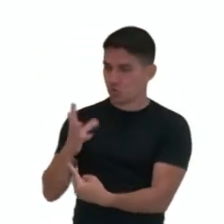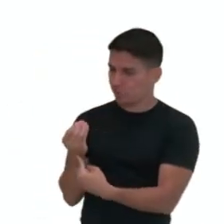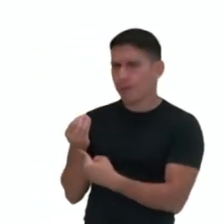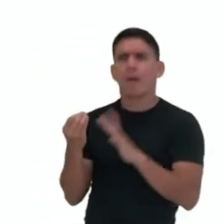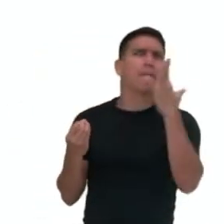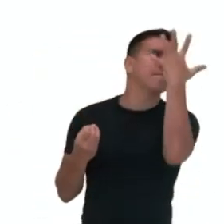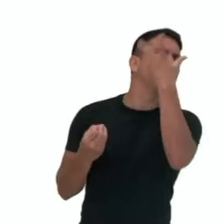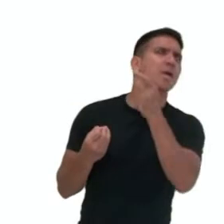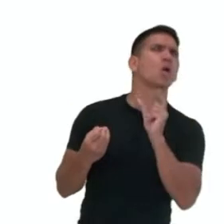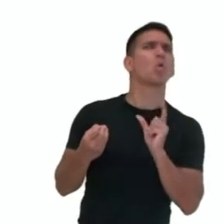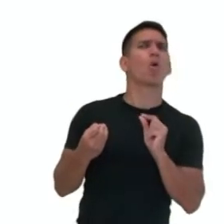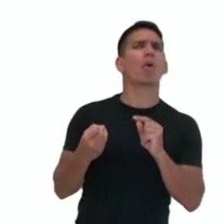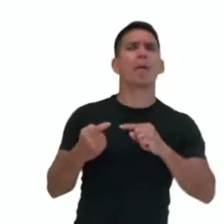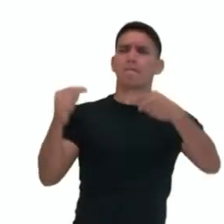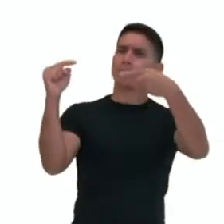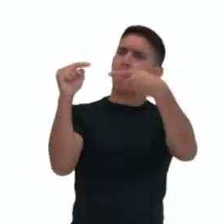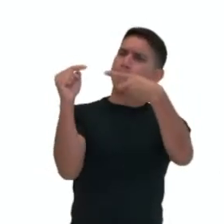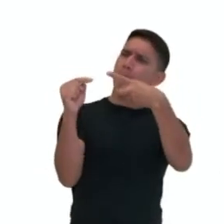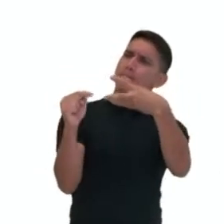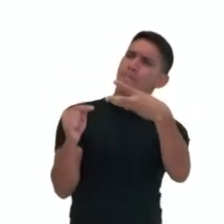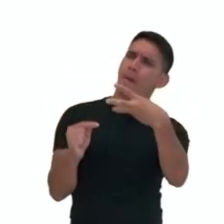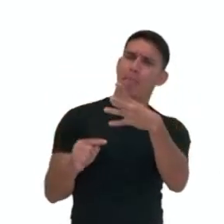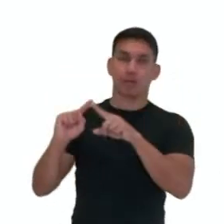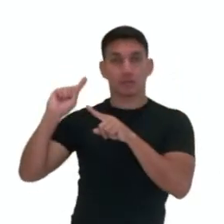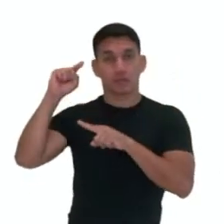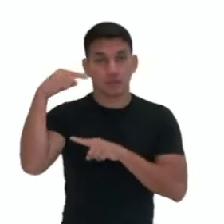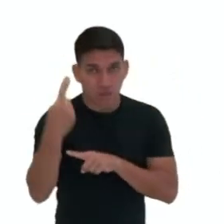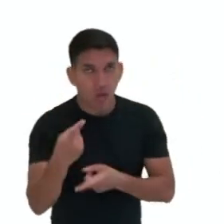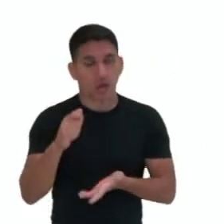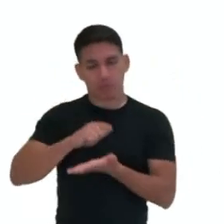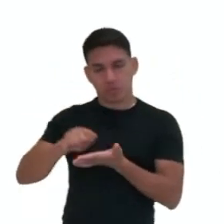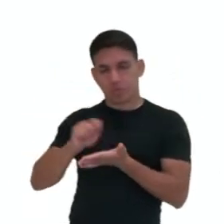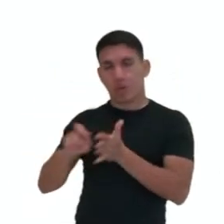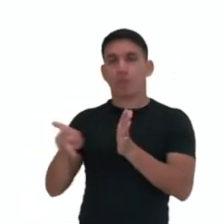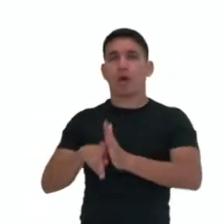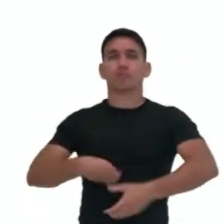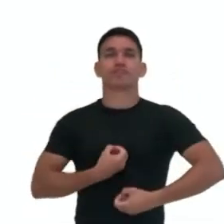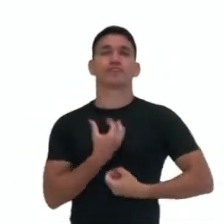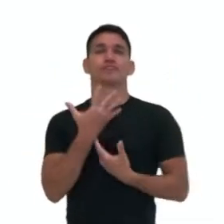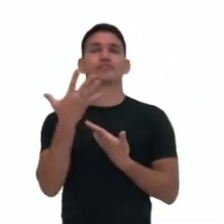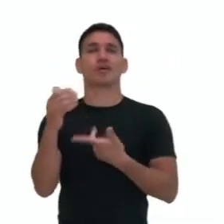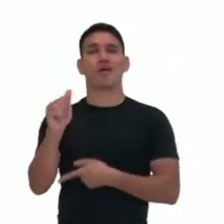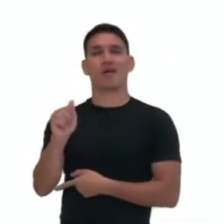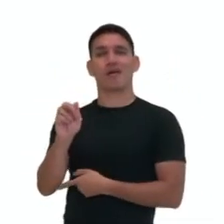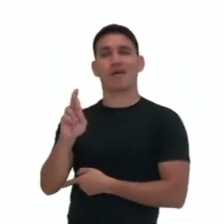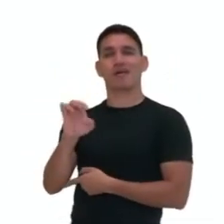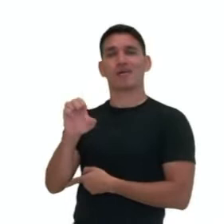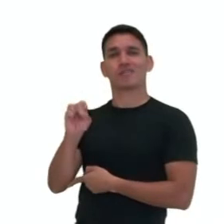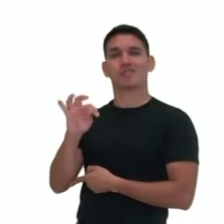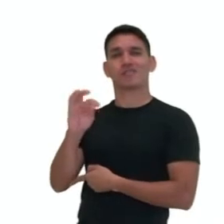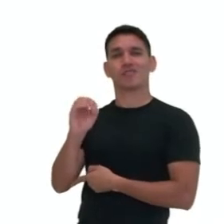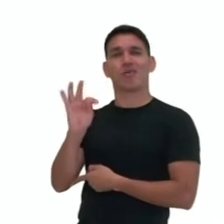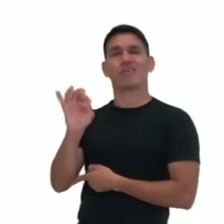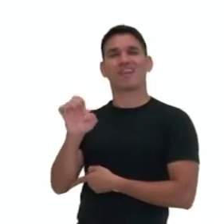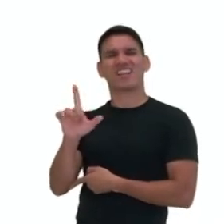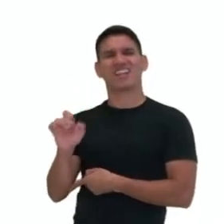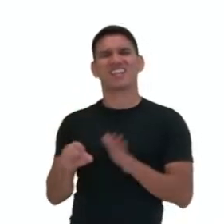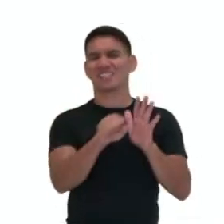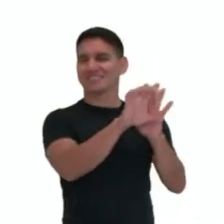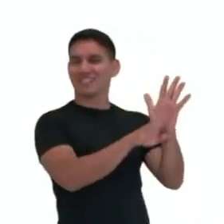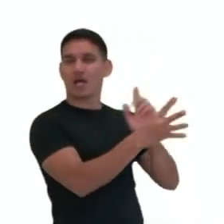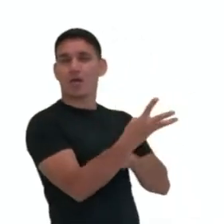de forma sistemática depois da obra Poética de Aristóteles, lá no século